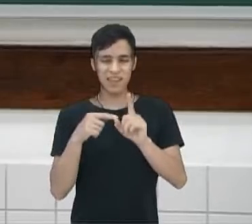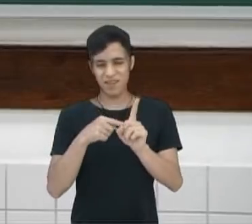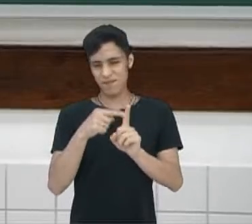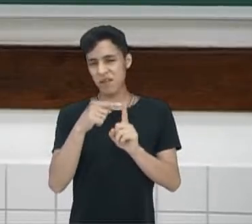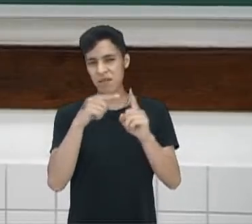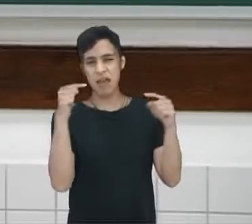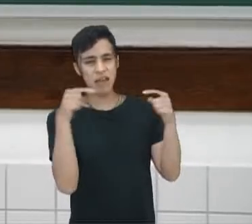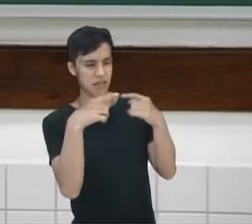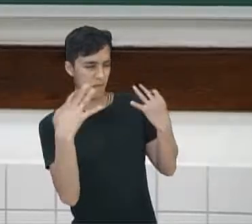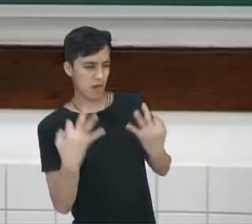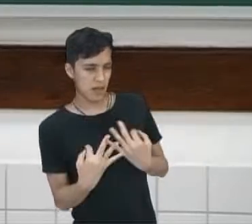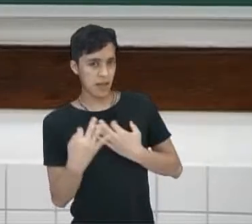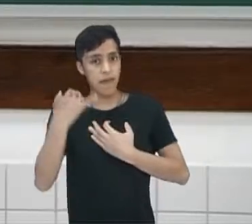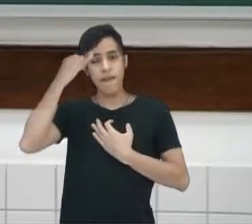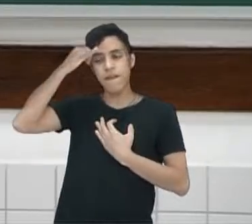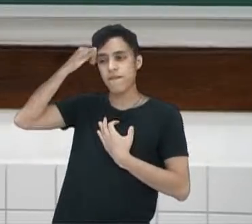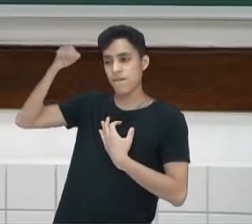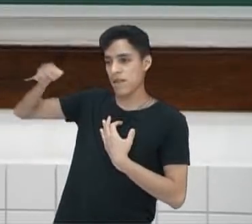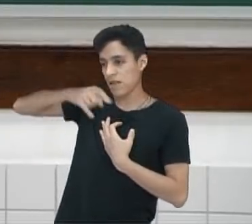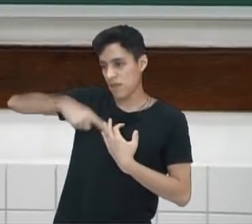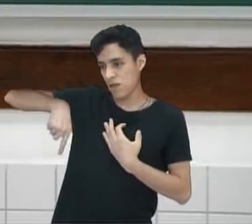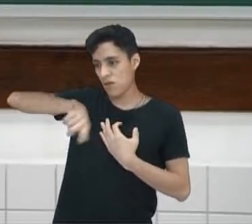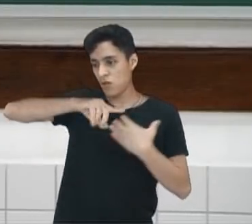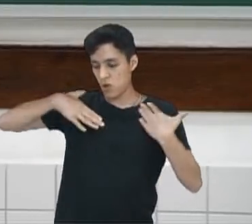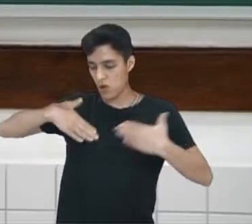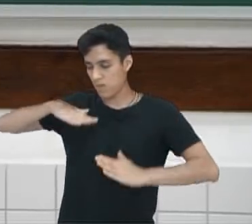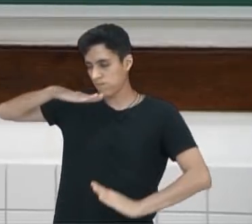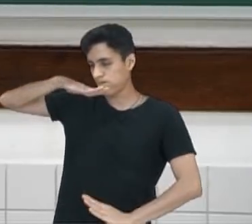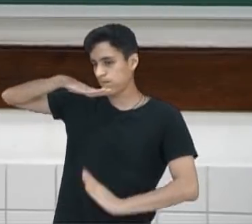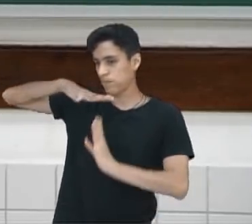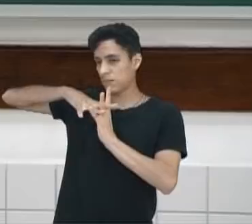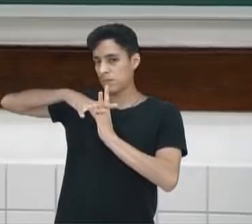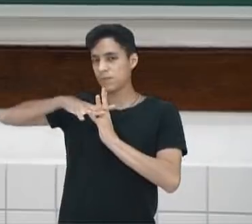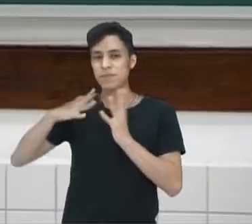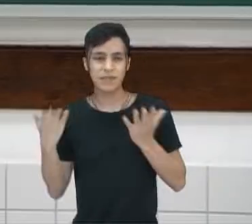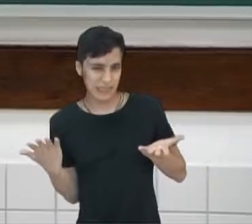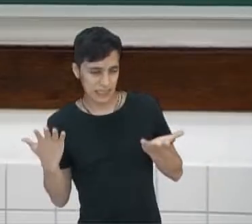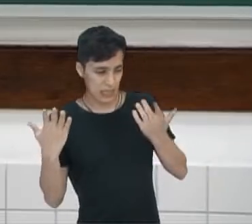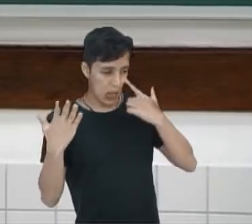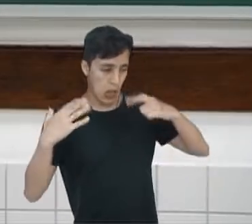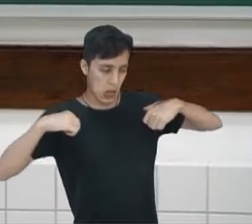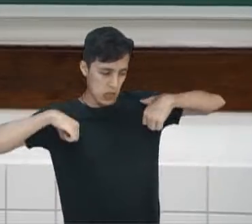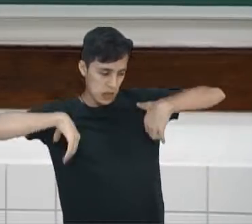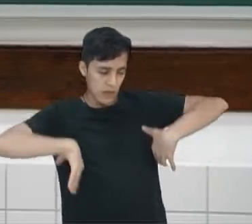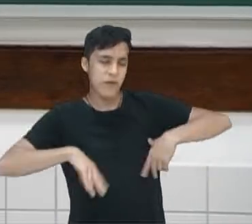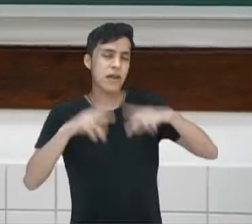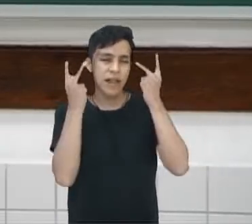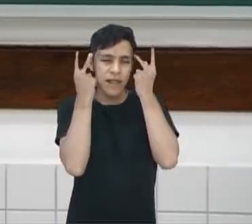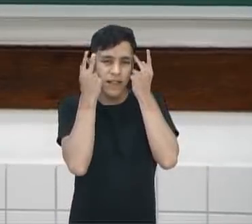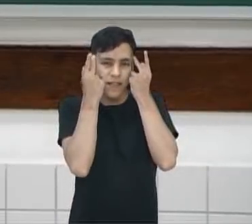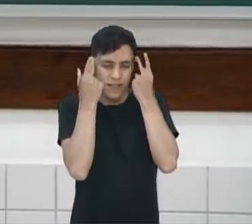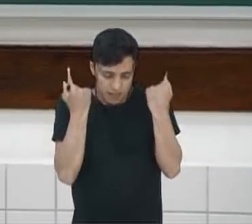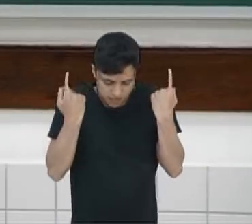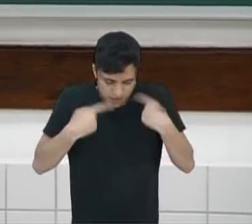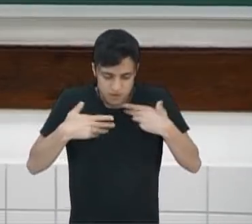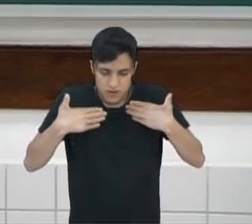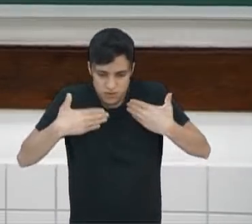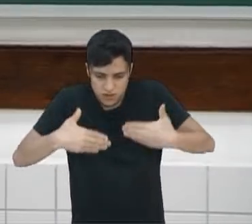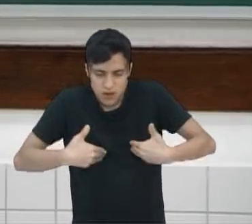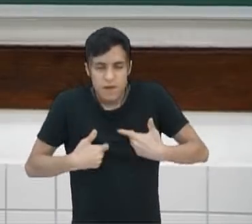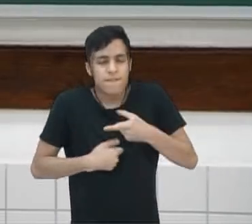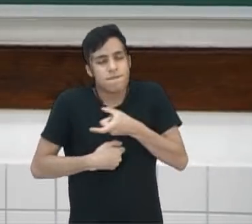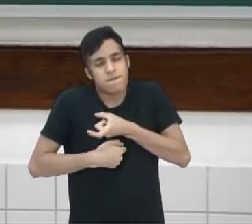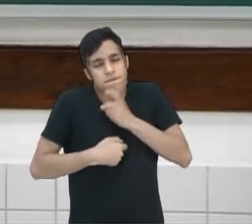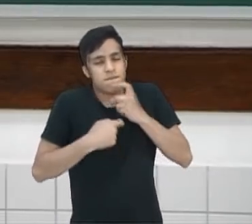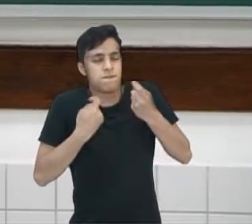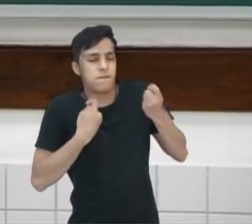adequada, não permitindo que ela se eleve, tá? Então, o suor é um sistema de resfriamento do corpo. E aí, claro, né, um lembrete